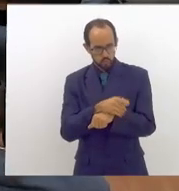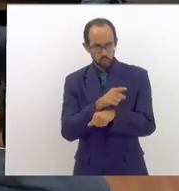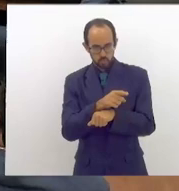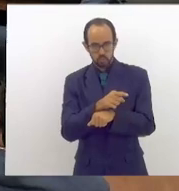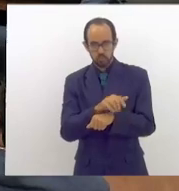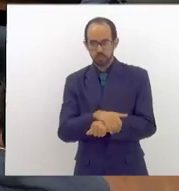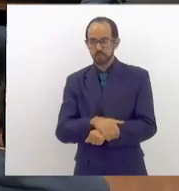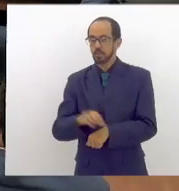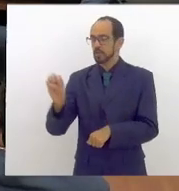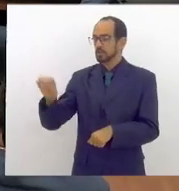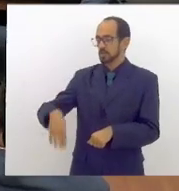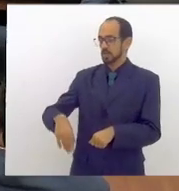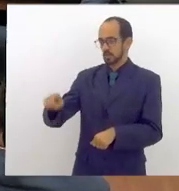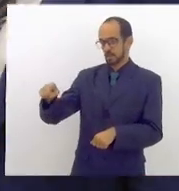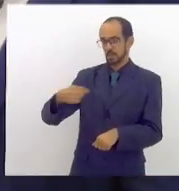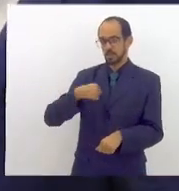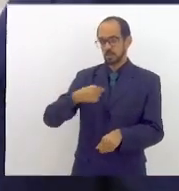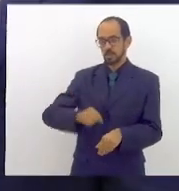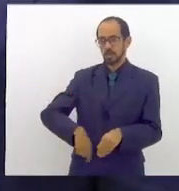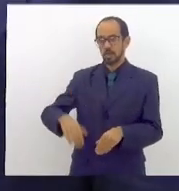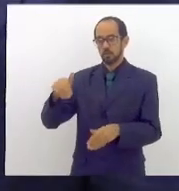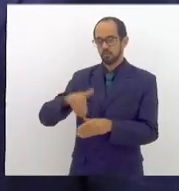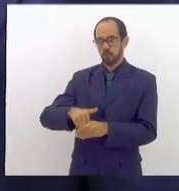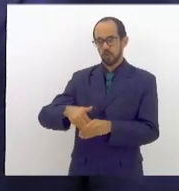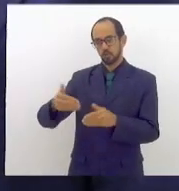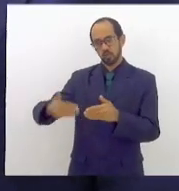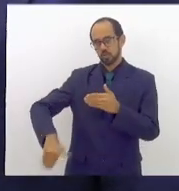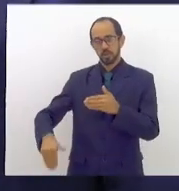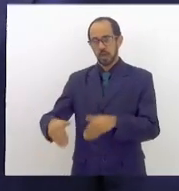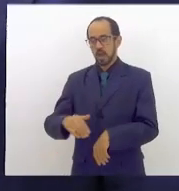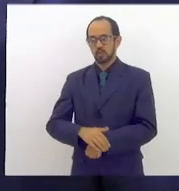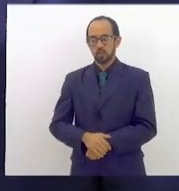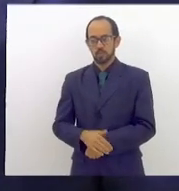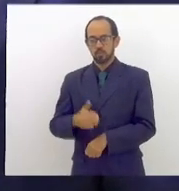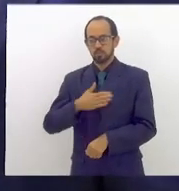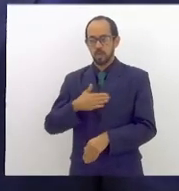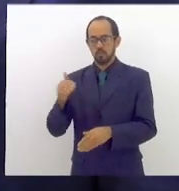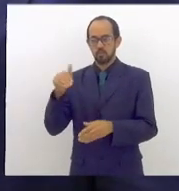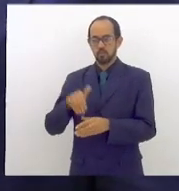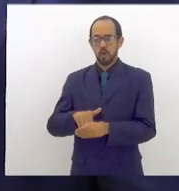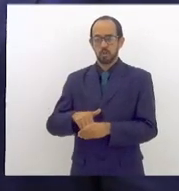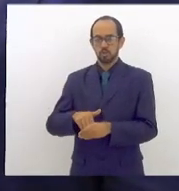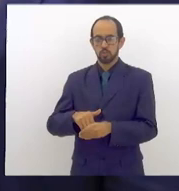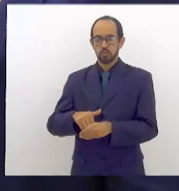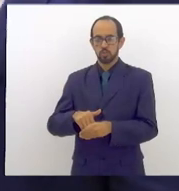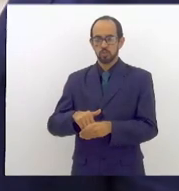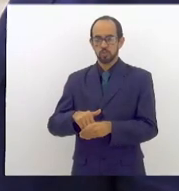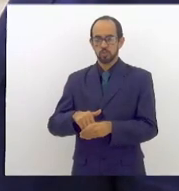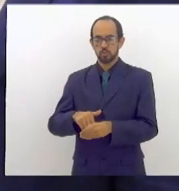e apresento meu voto divergente meu voto divergente